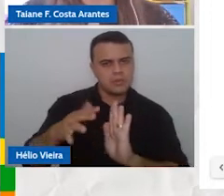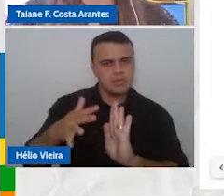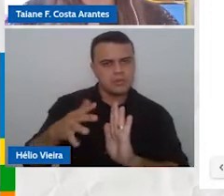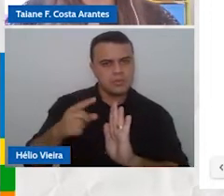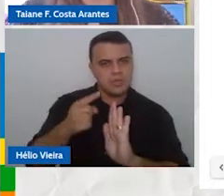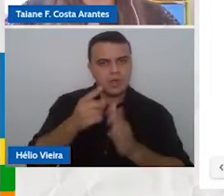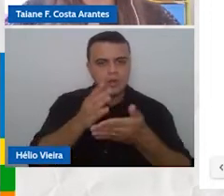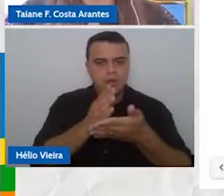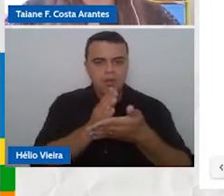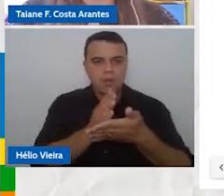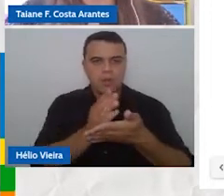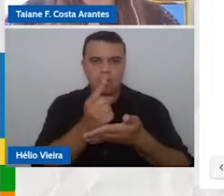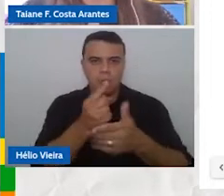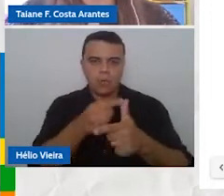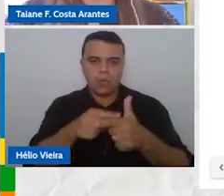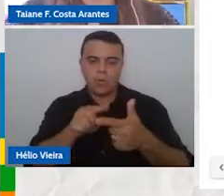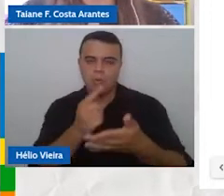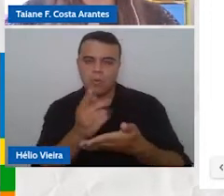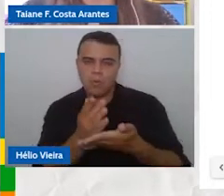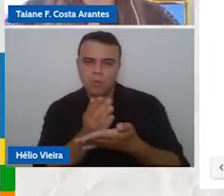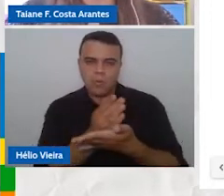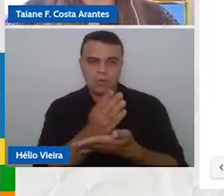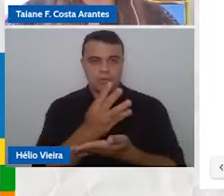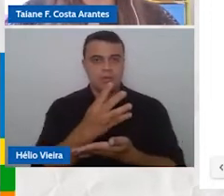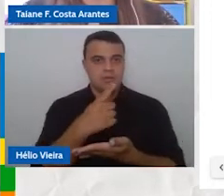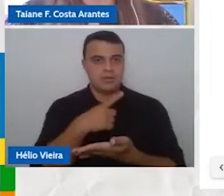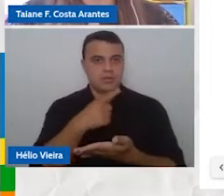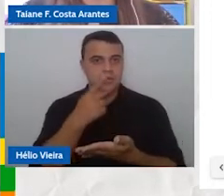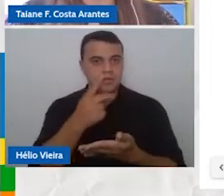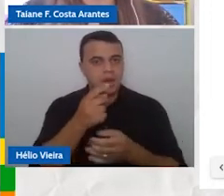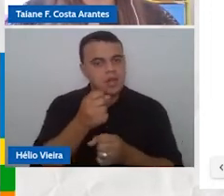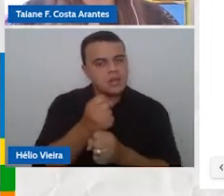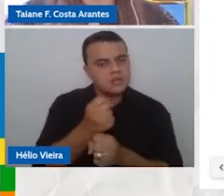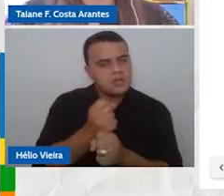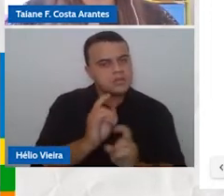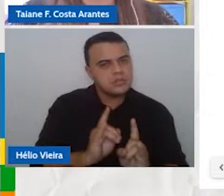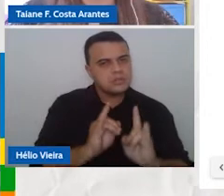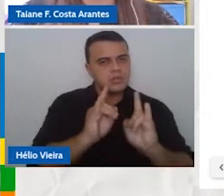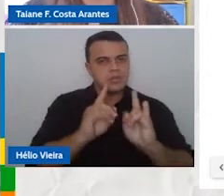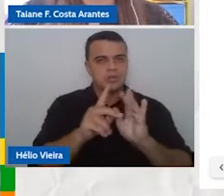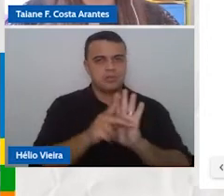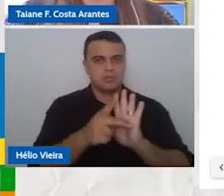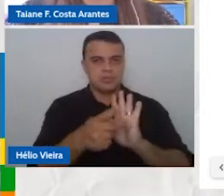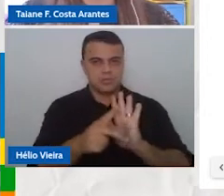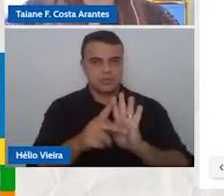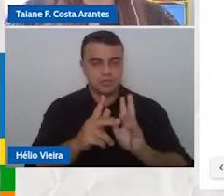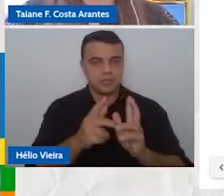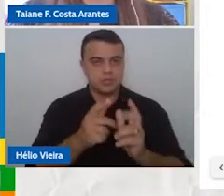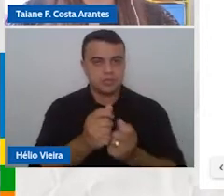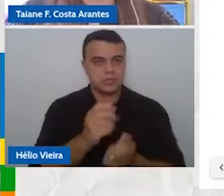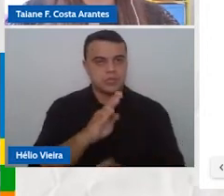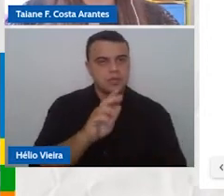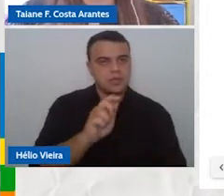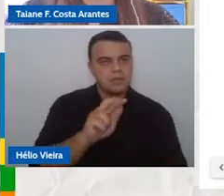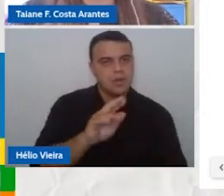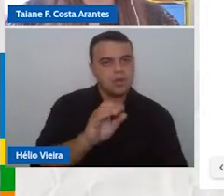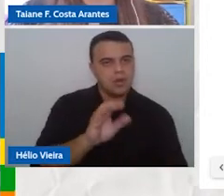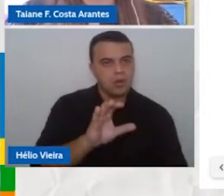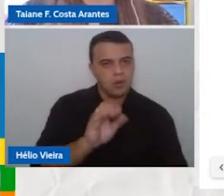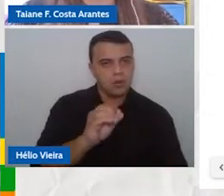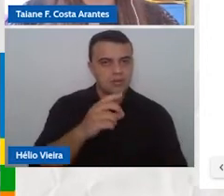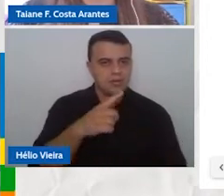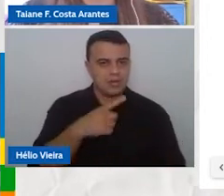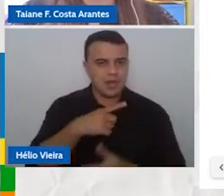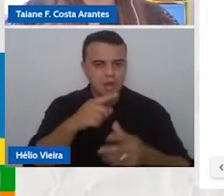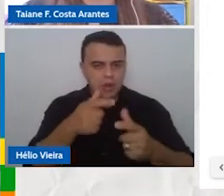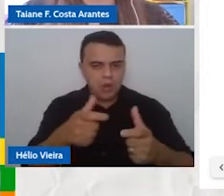do painel, composto por edificações de características barrocas, dispostas em